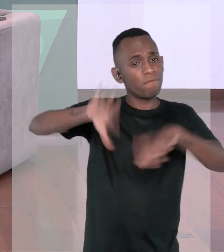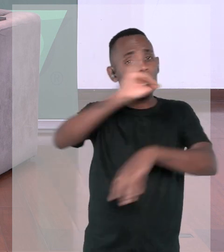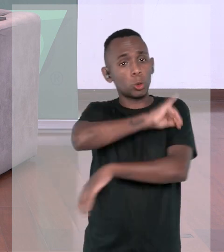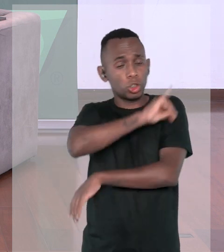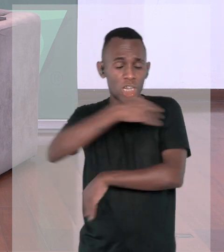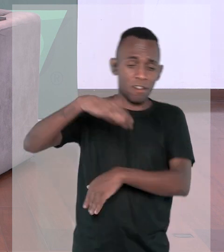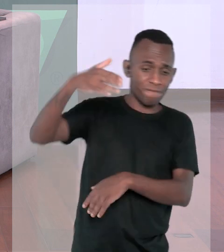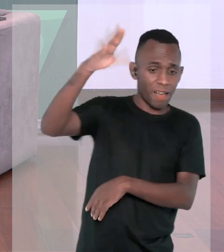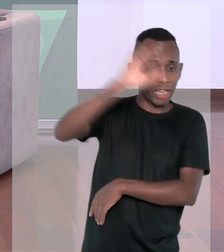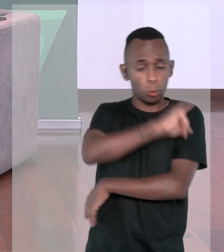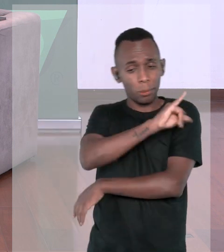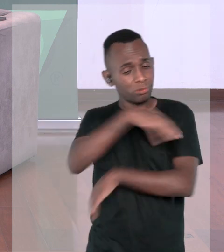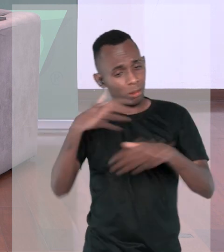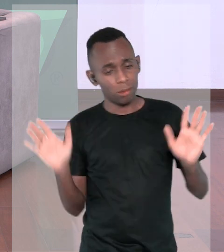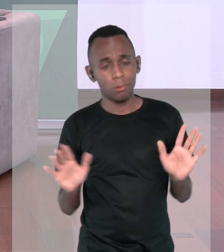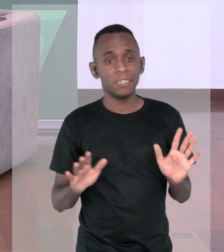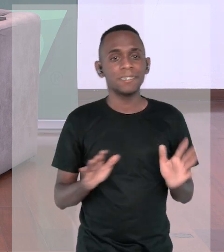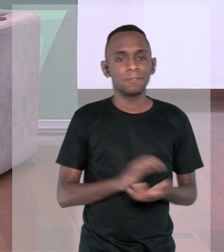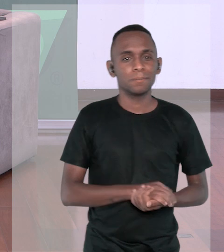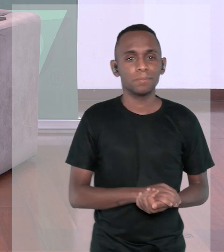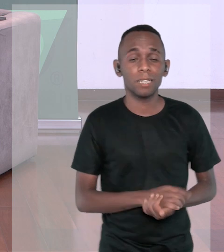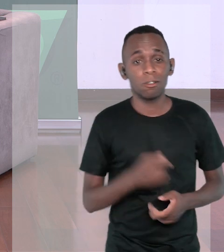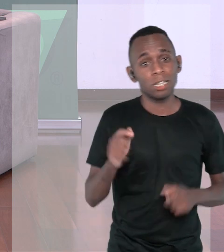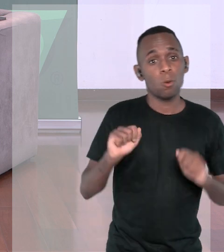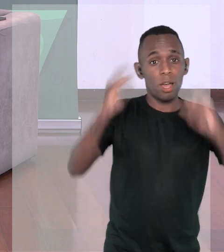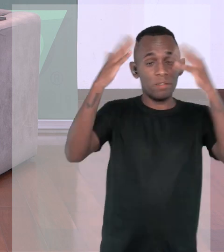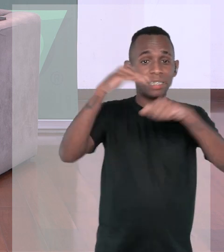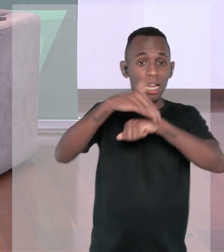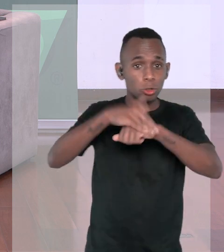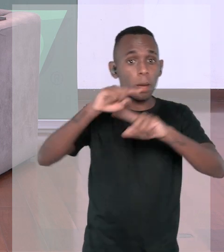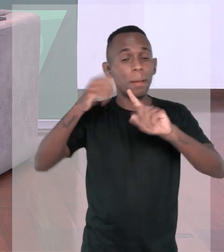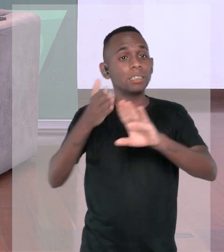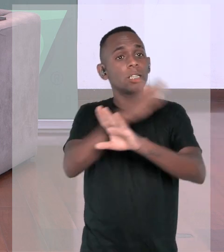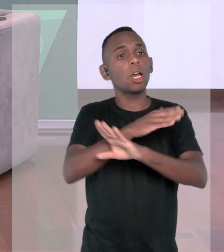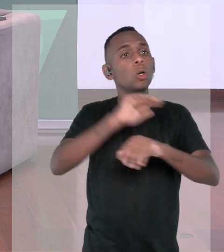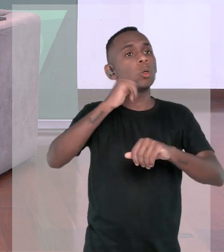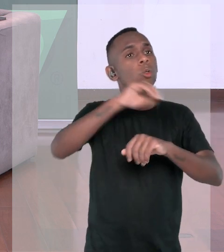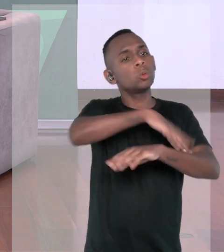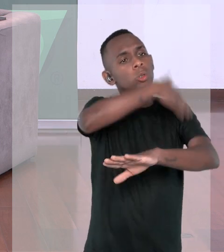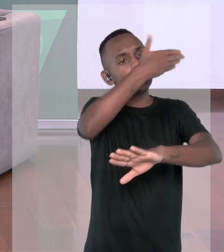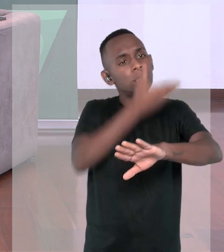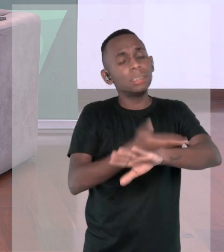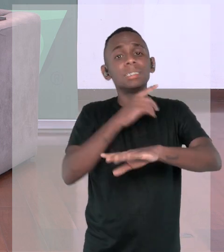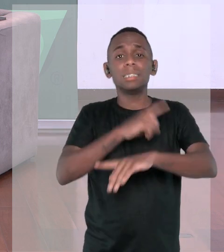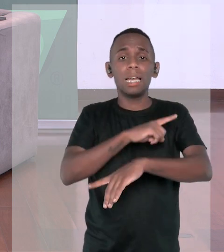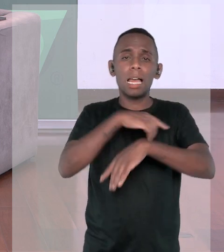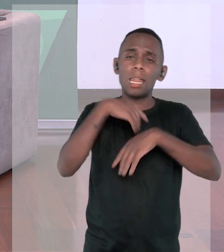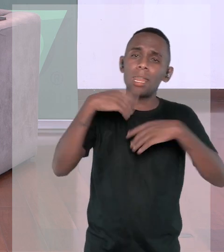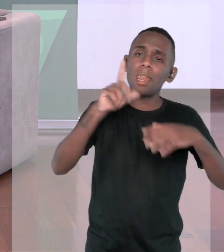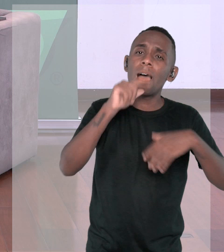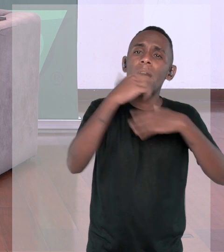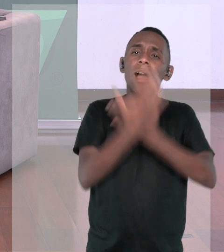Janeiro. Vai para o Rio de Janeiro. Você vai fazer o evento à noite, mas você vai ficar de dia na praia. Você vai deixar a